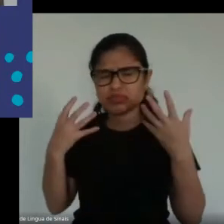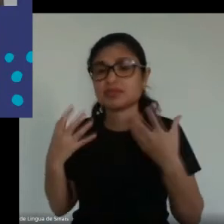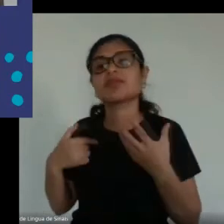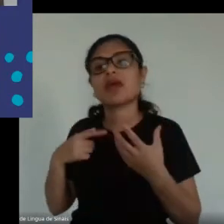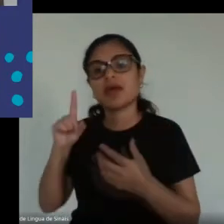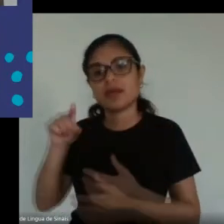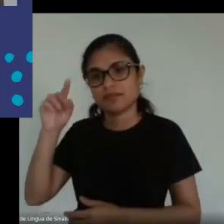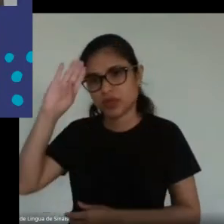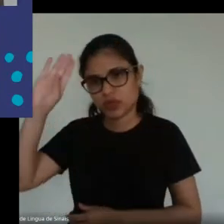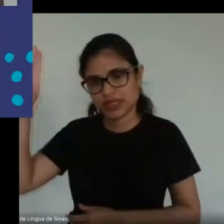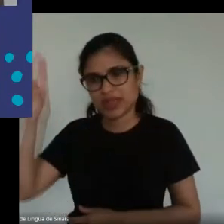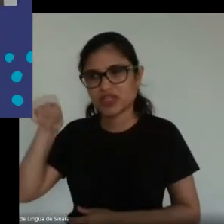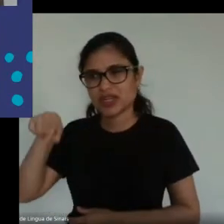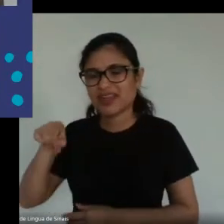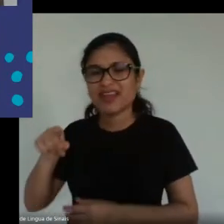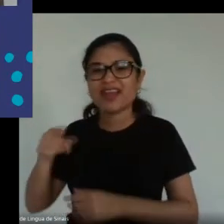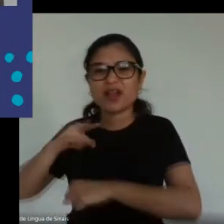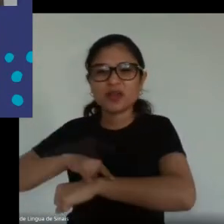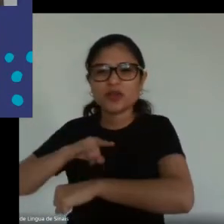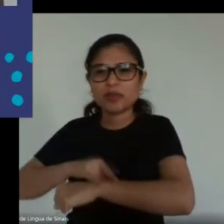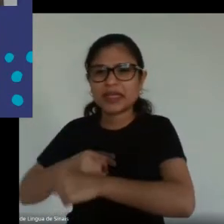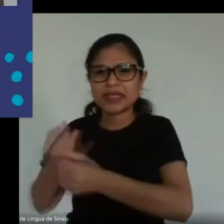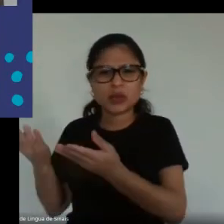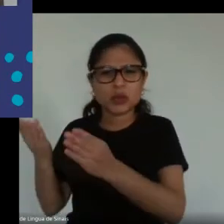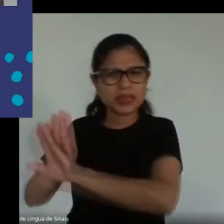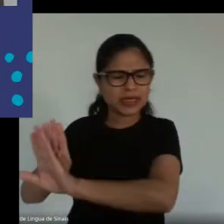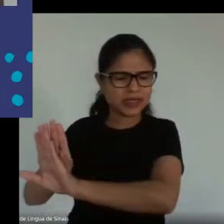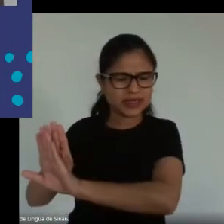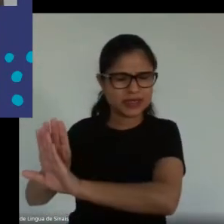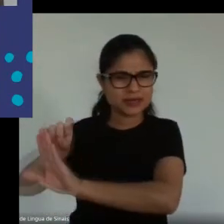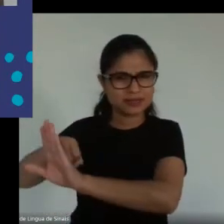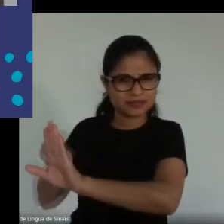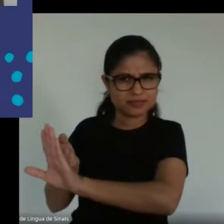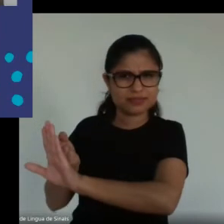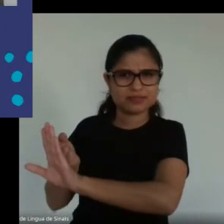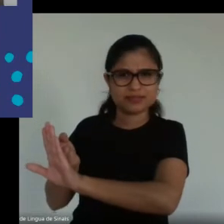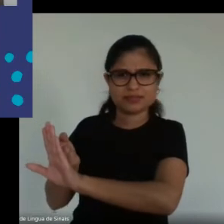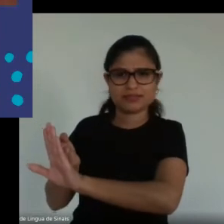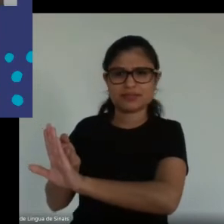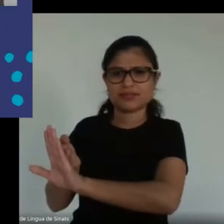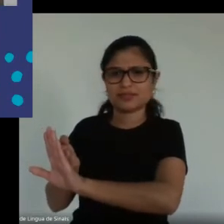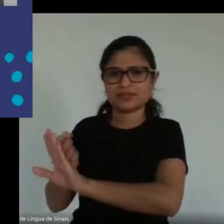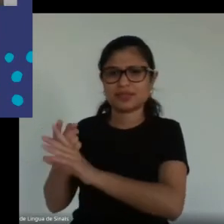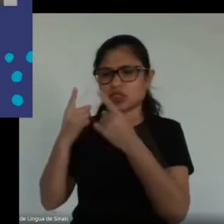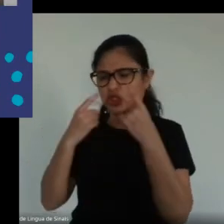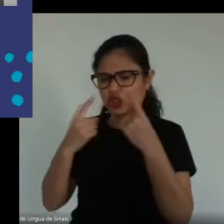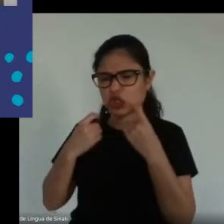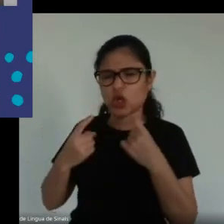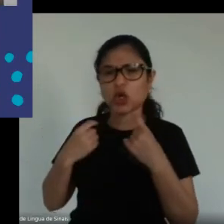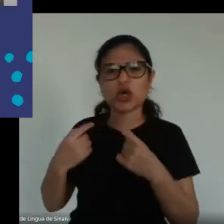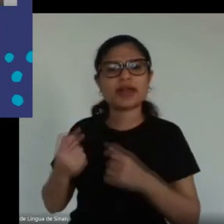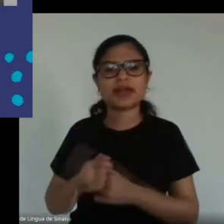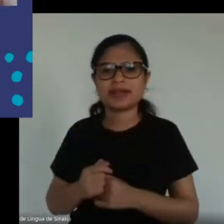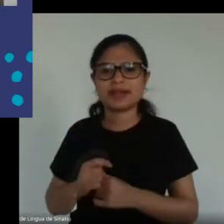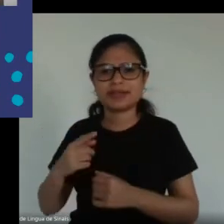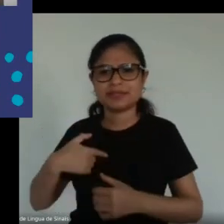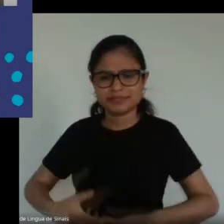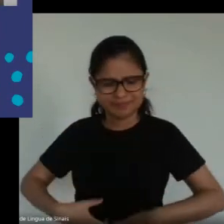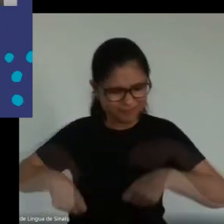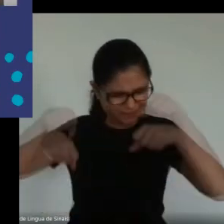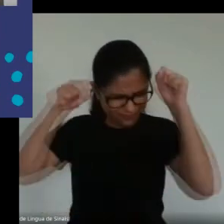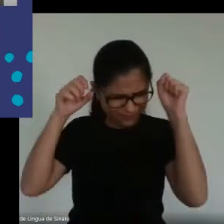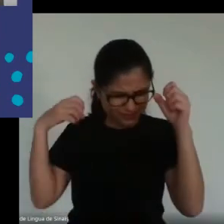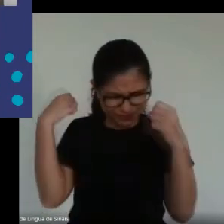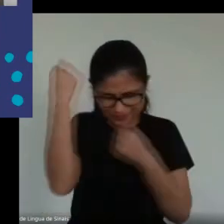prioridade. Então, ela se tranca no banheiro, ou vai para um canto da casa, se enrola num lençol, se encolhe